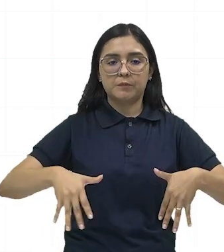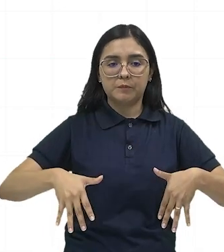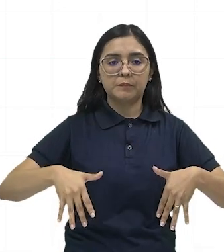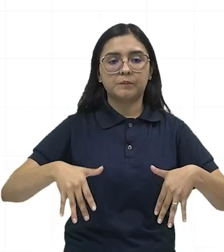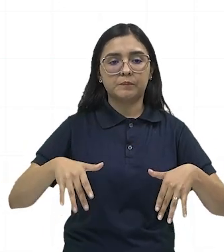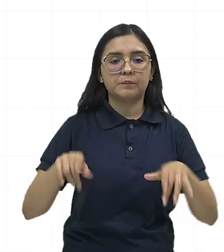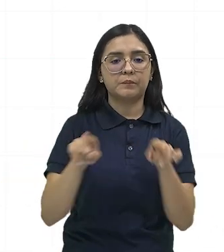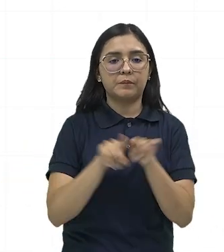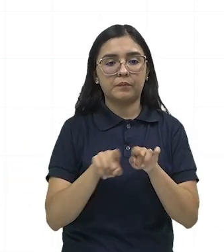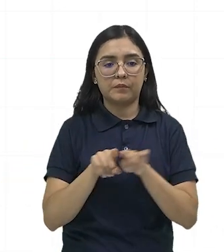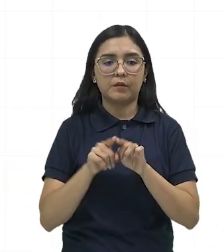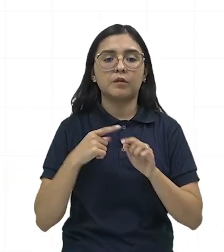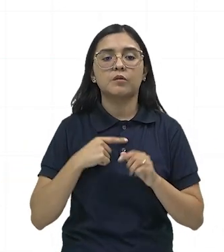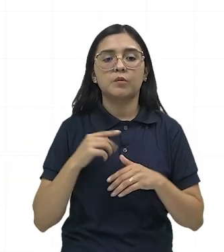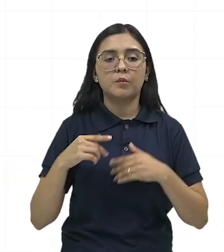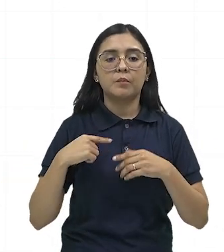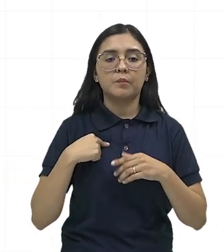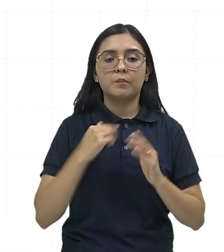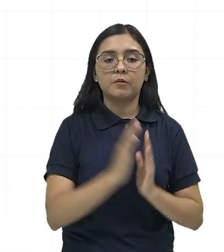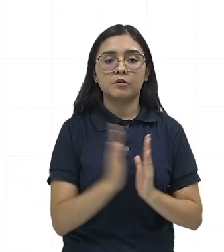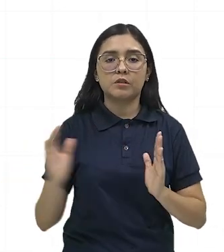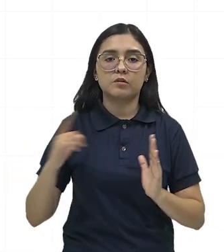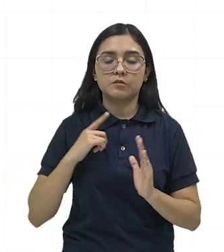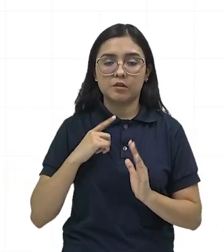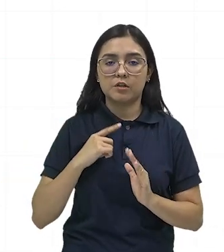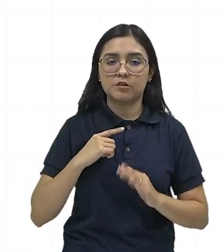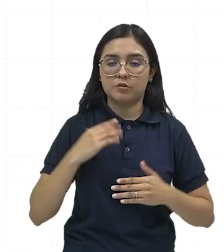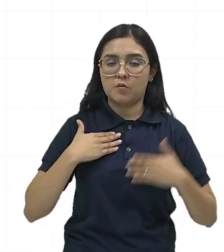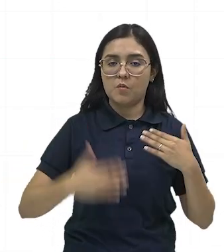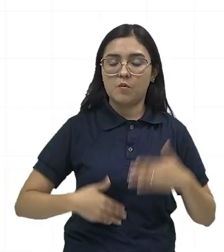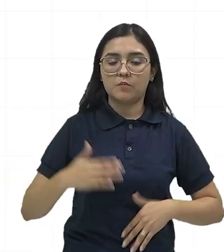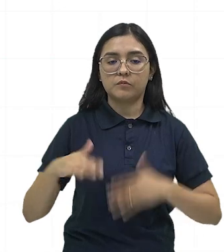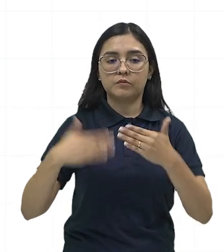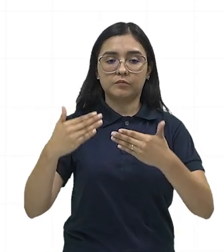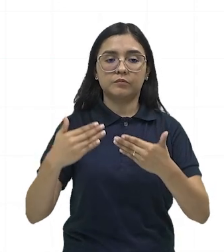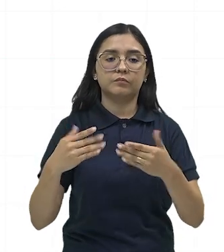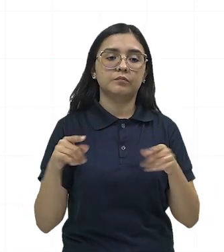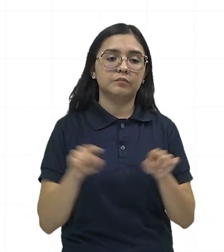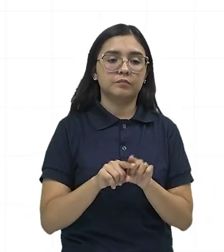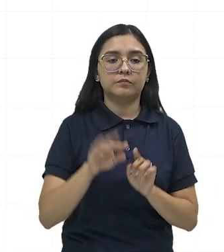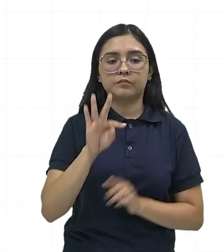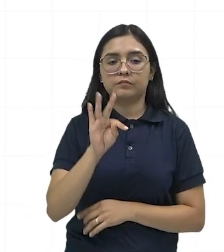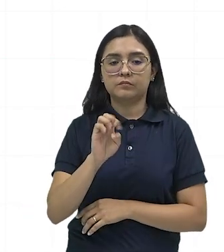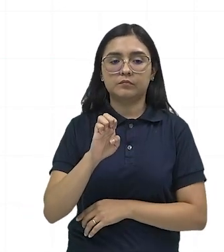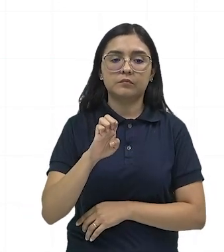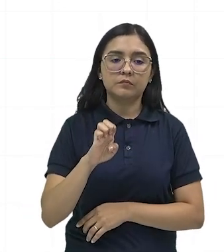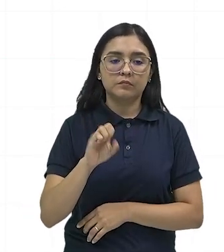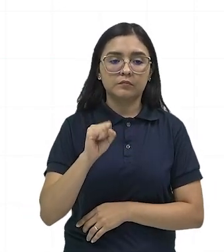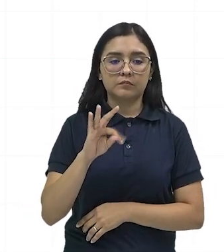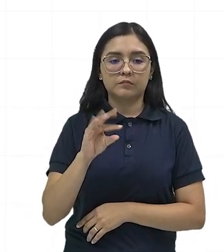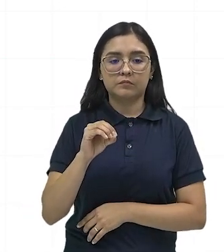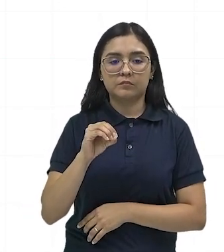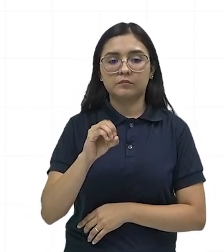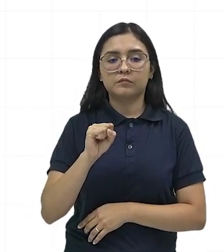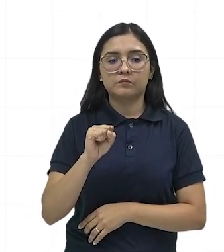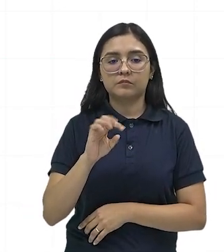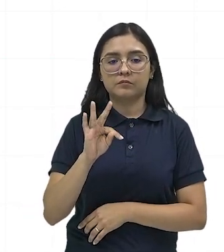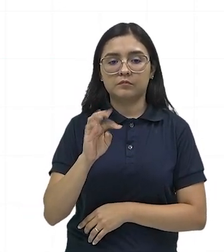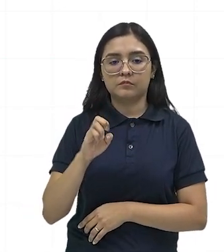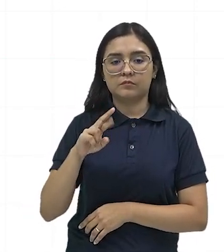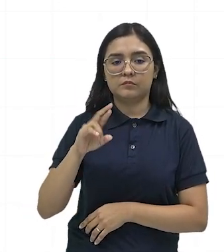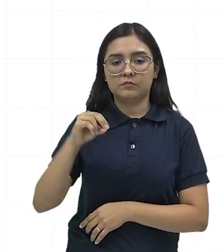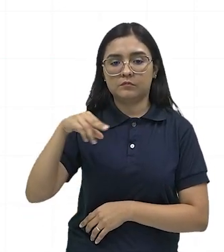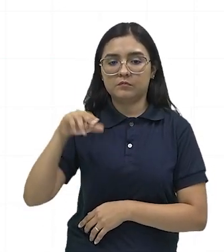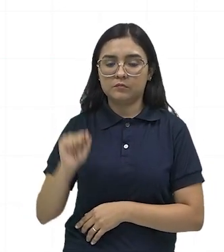sexuais envolvidos no processo de puberdade. A testosterona nos indivíduos do sexo masculino e